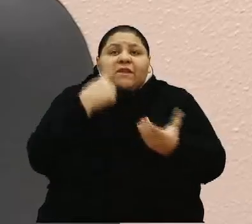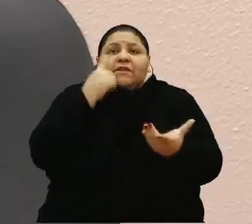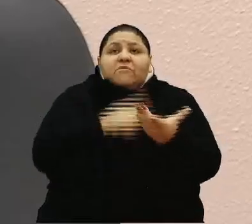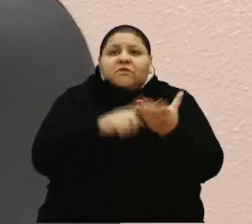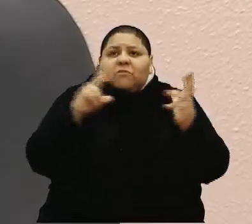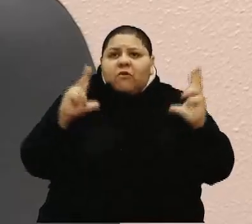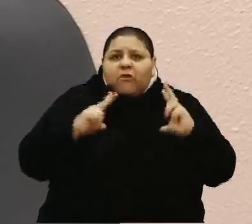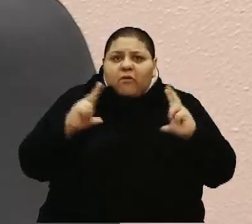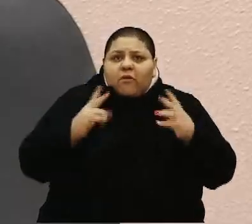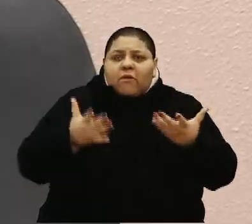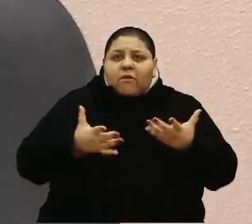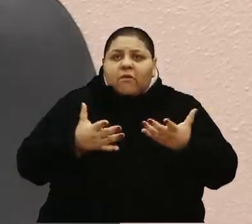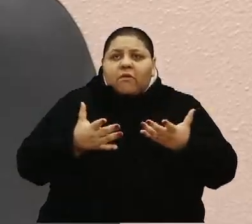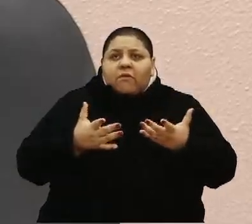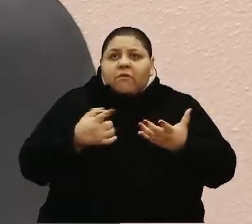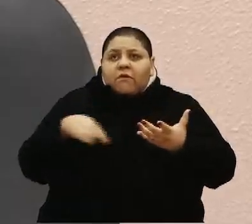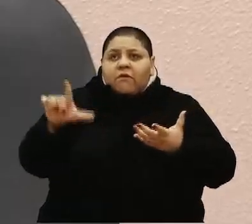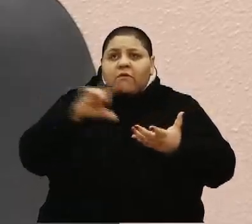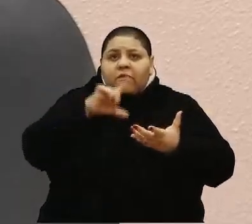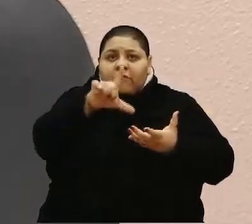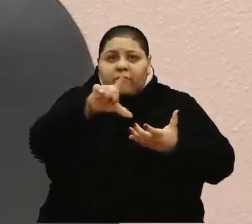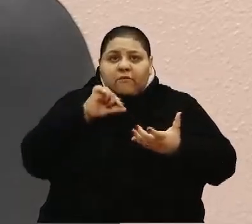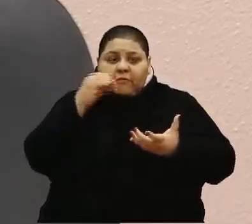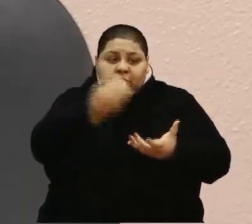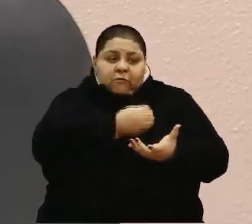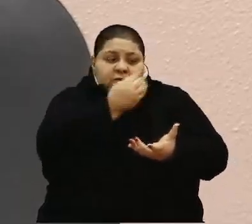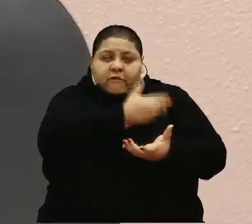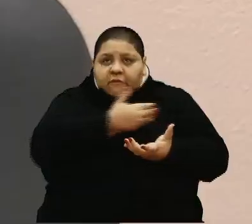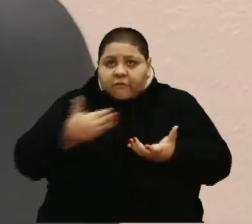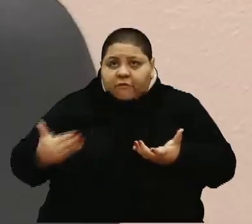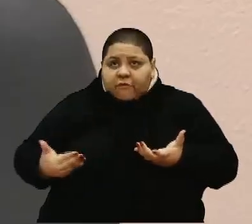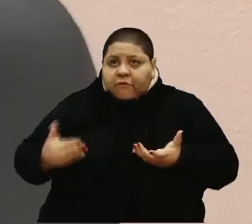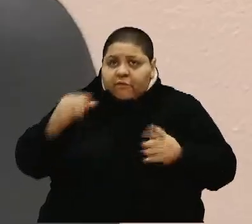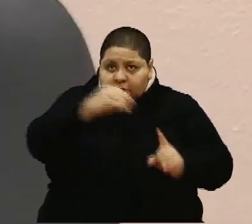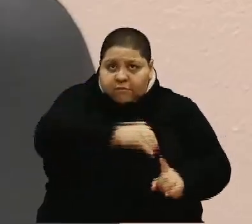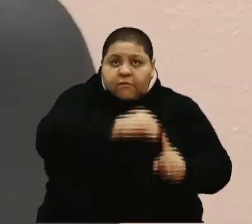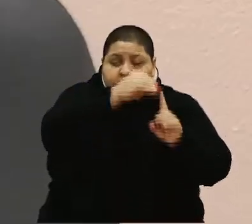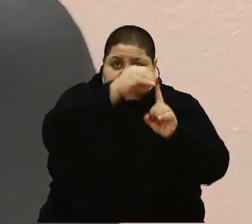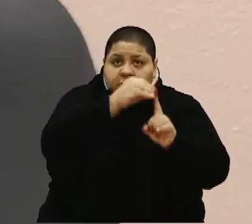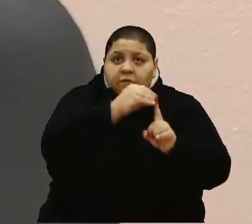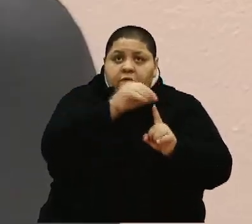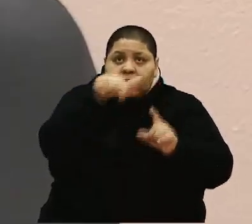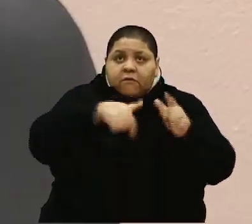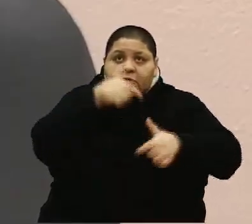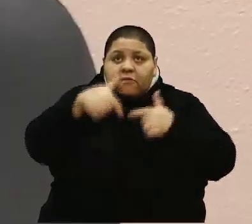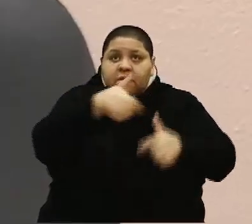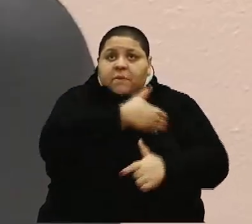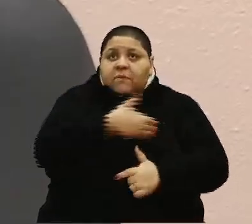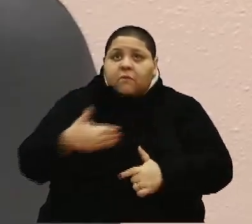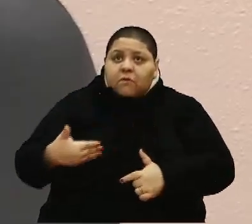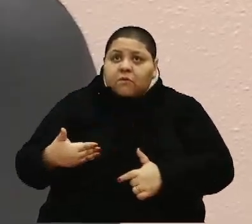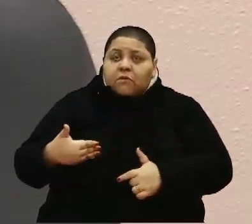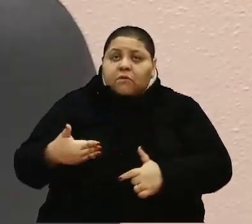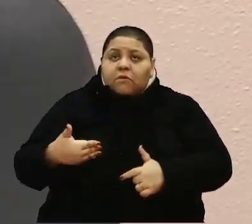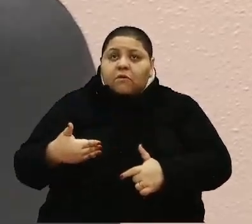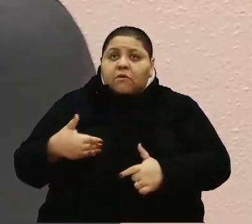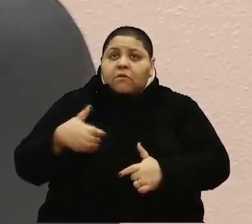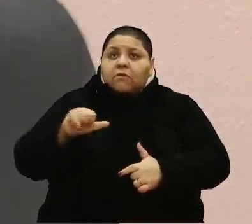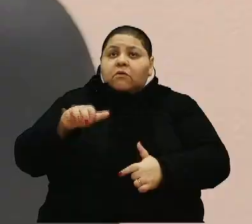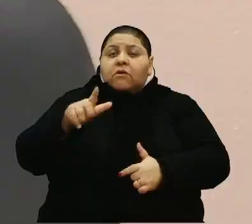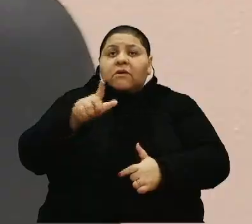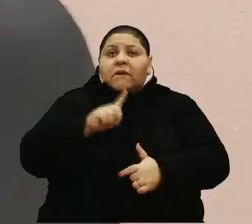pessoais. Ora, quando a gente decide ter uma vida pública, a prioridade tem que ser o trabalho público. Se tinha